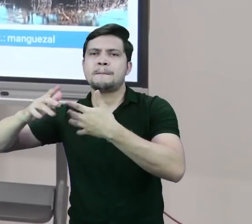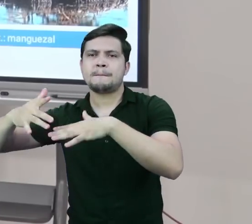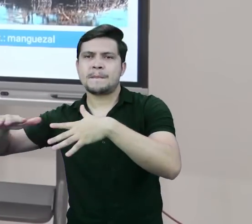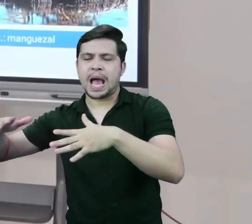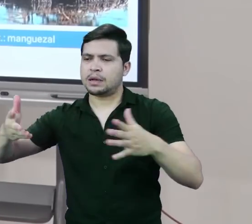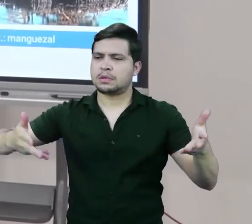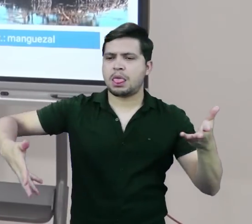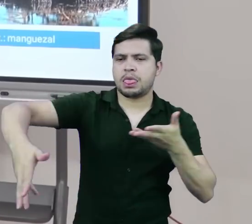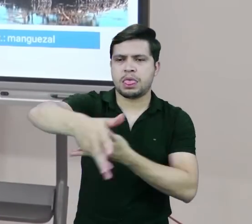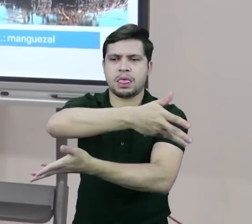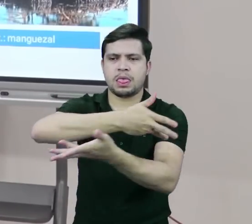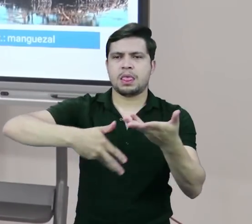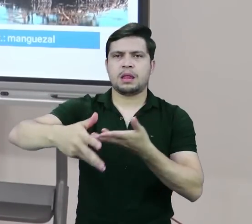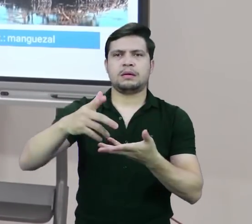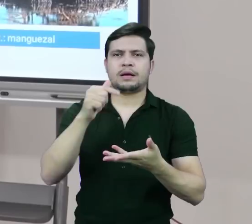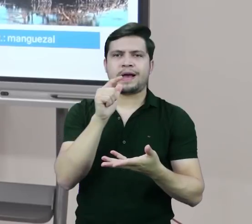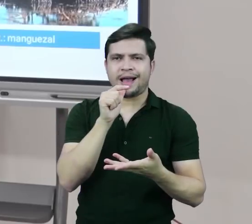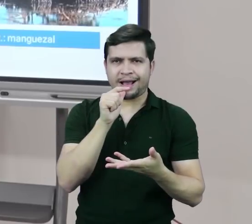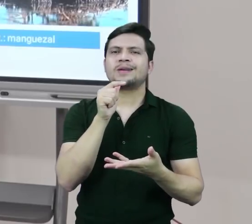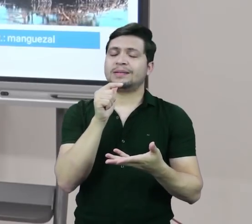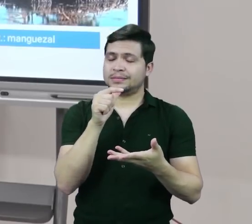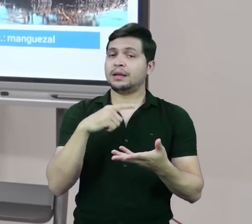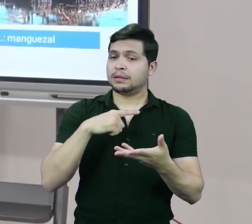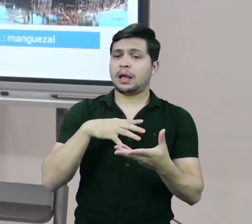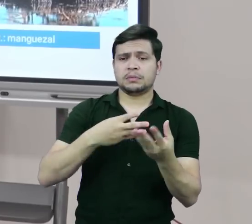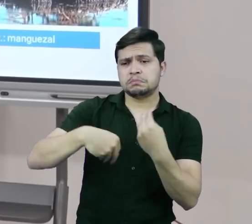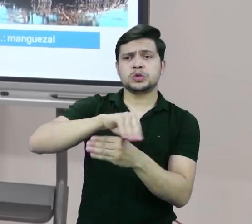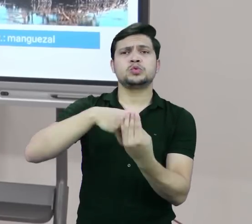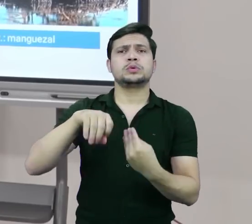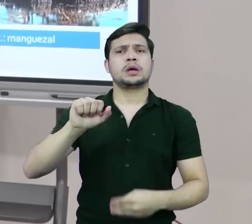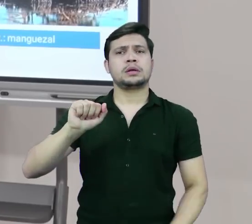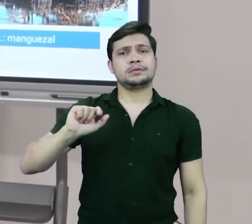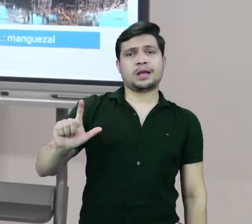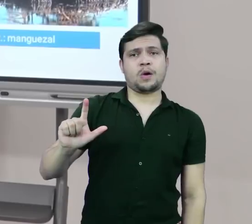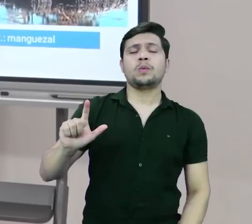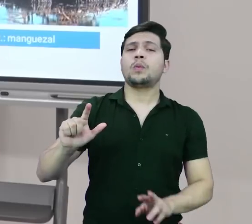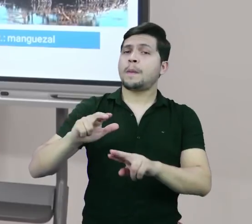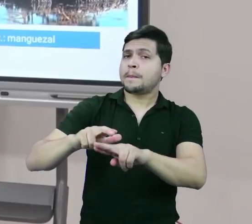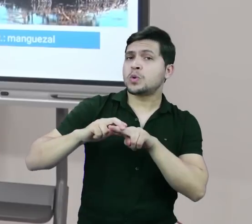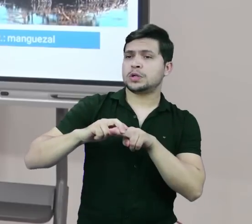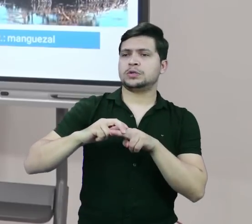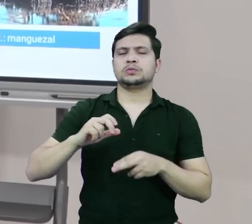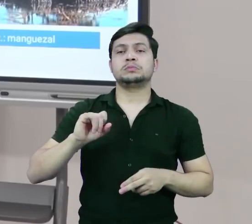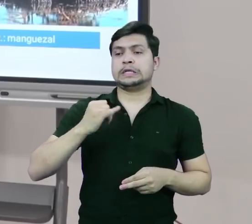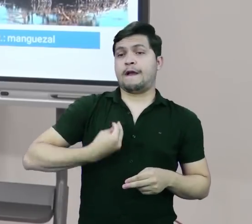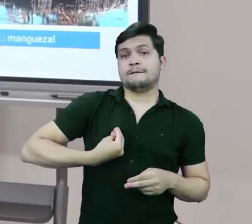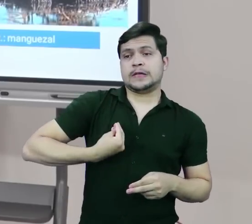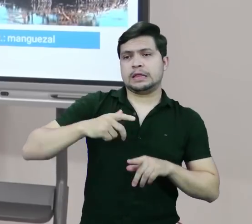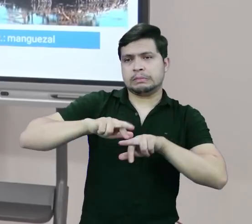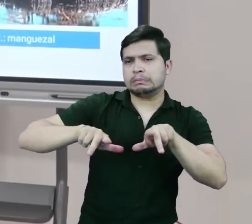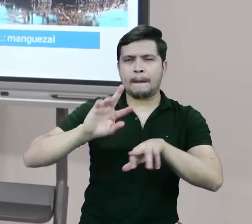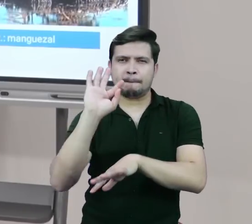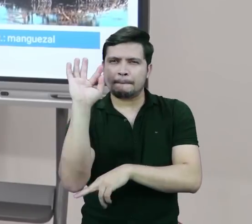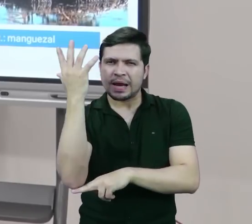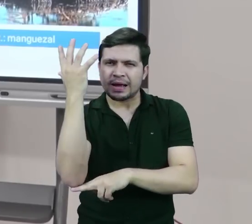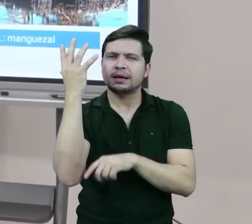água, ela se torna extremamente salina, né? Salinizada. Então os seres vivos que estão presentes ali, eles se adaptam a